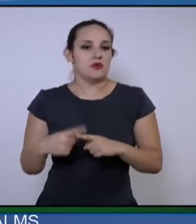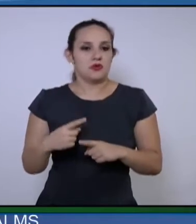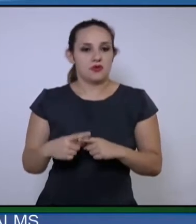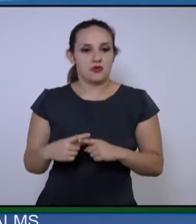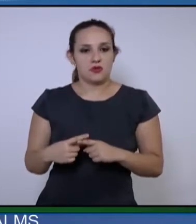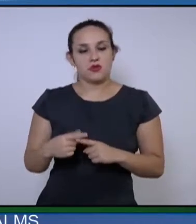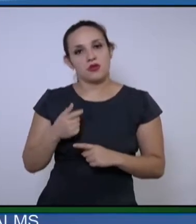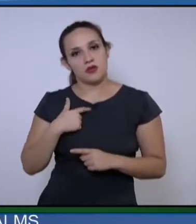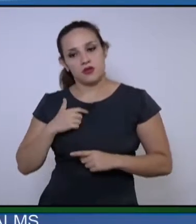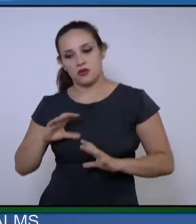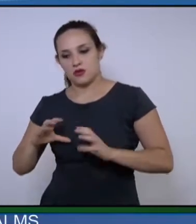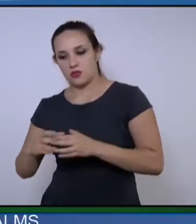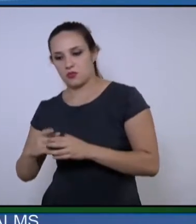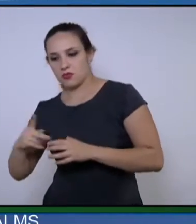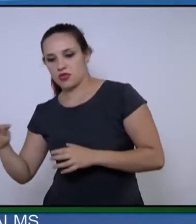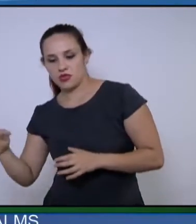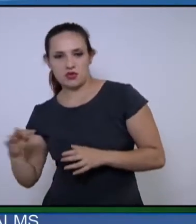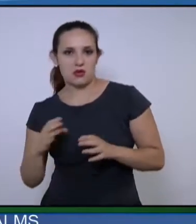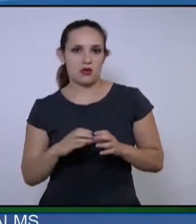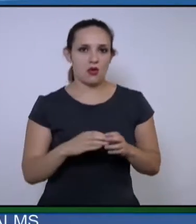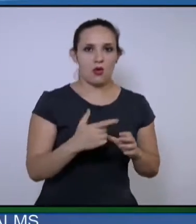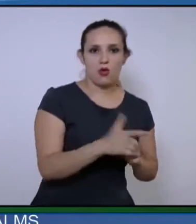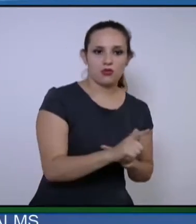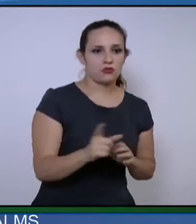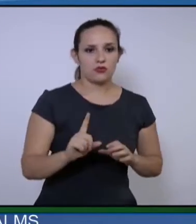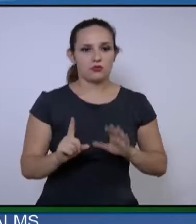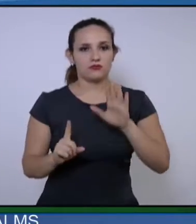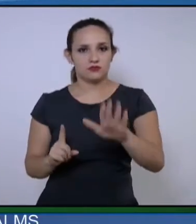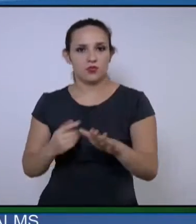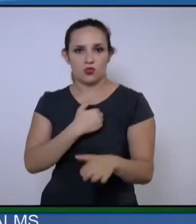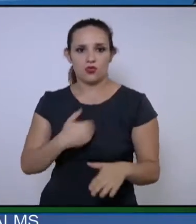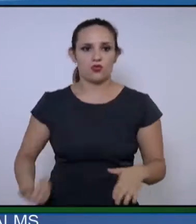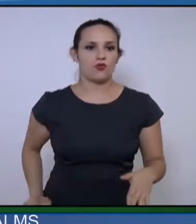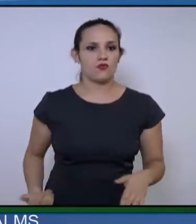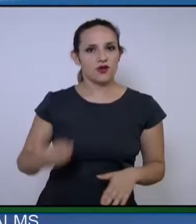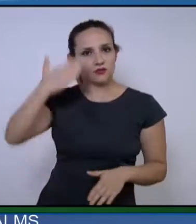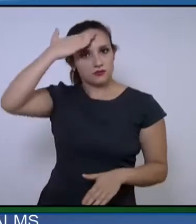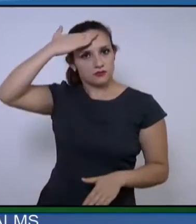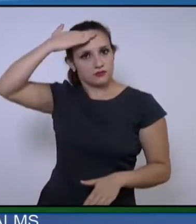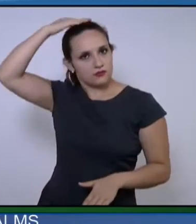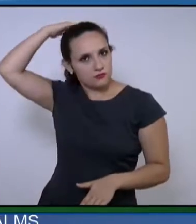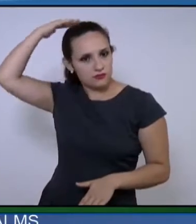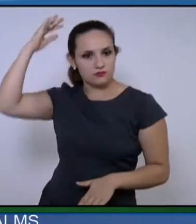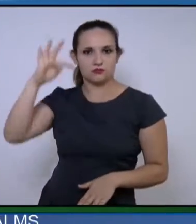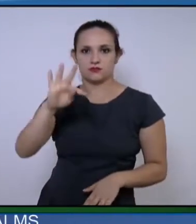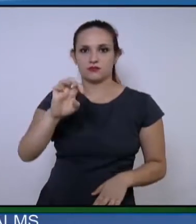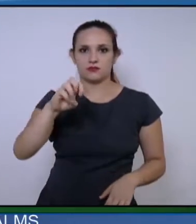desse ou daquele partido, governo Temer corta 60 milhões do CISFRON e